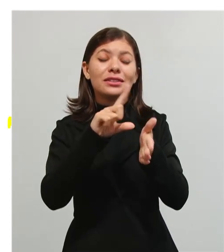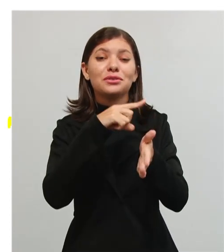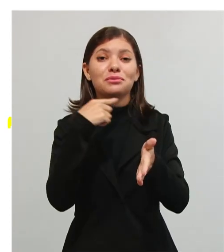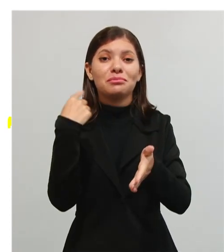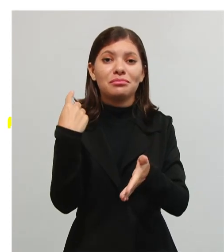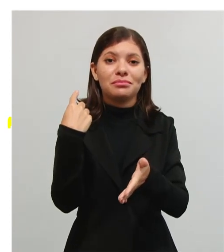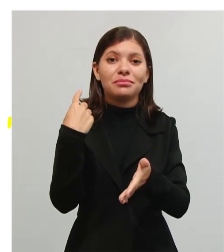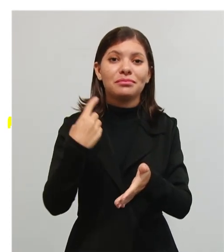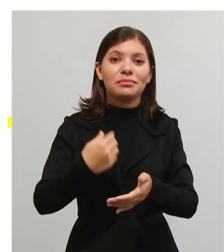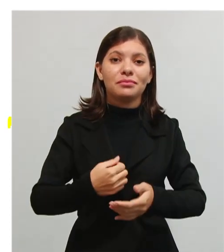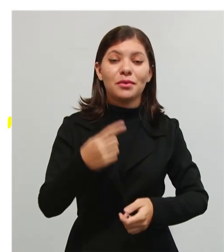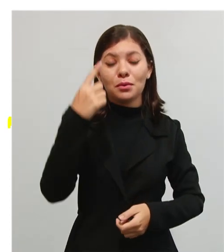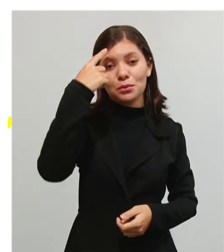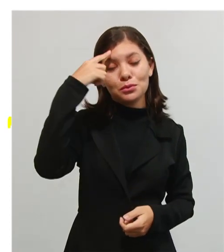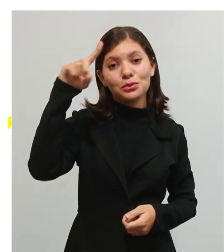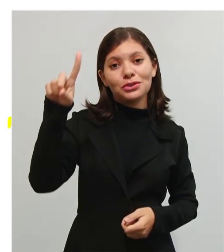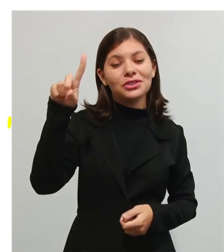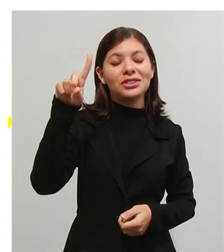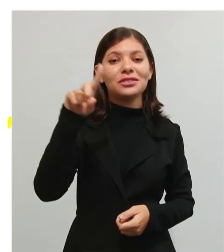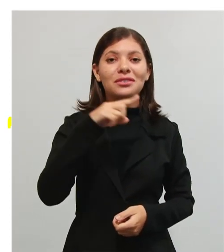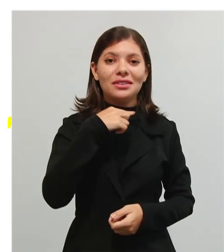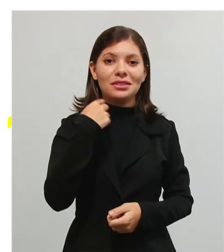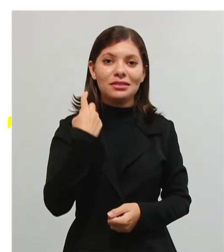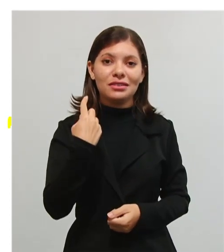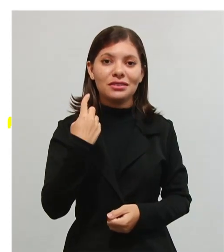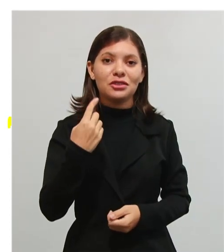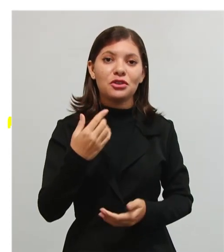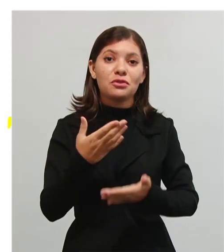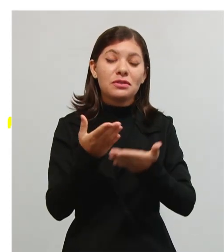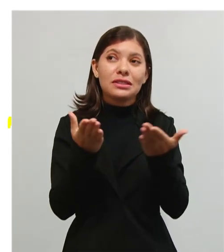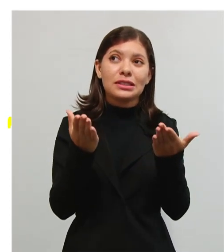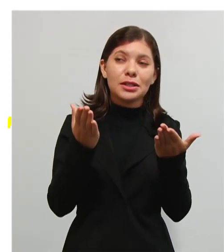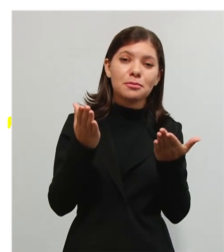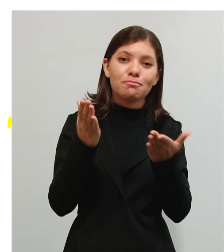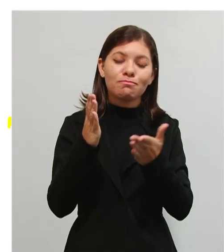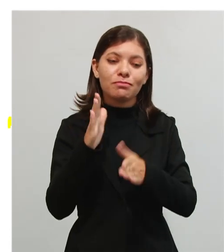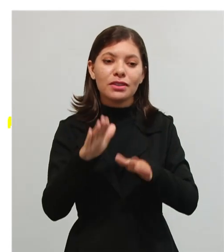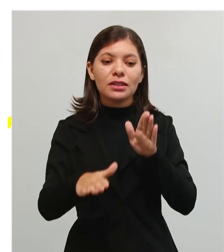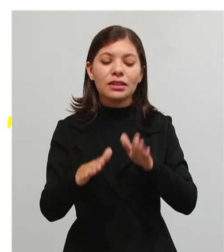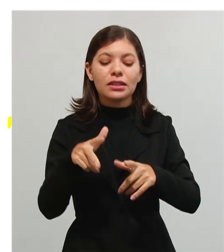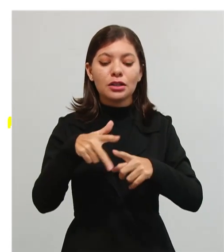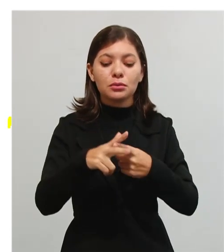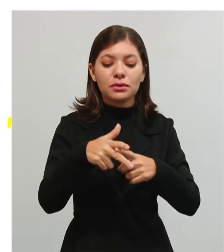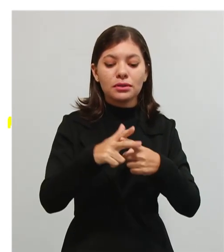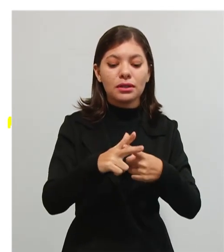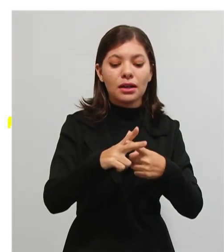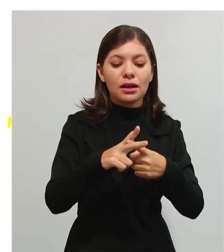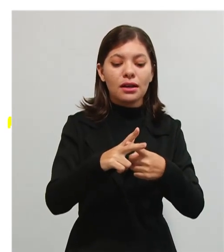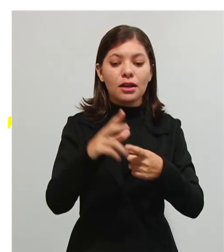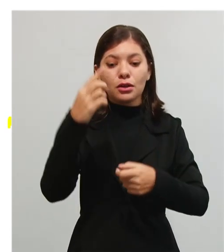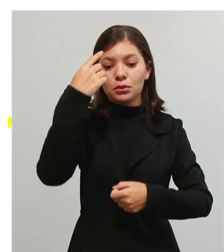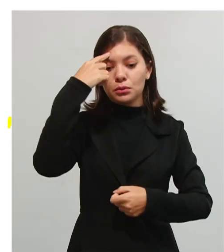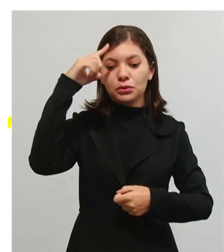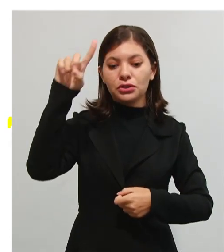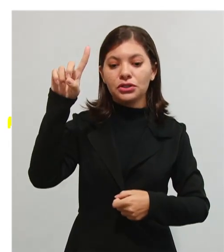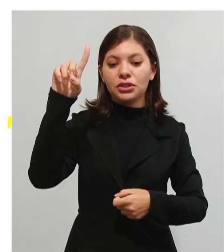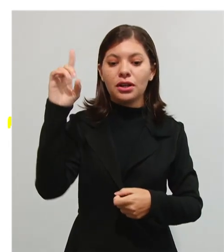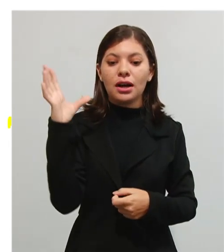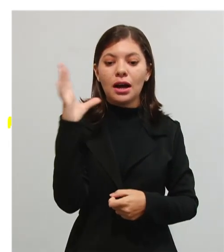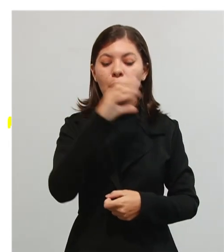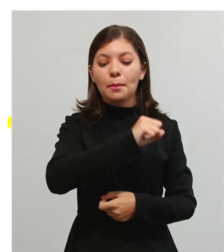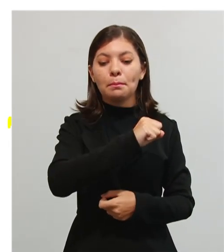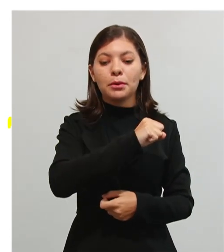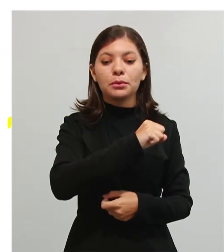vencimento. Tudo bem? Então, você tenta solucionar o conflito na data mais breve possível, né, para que